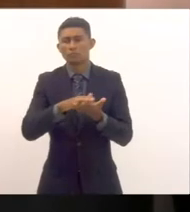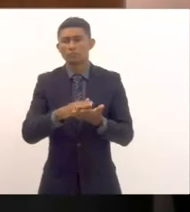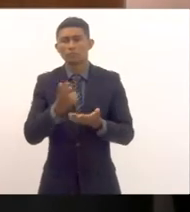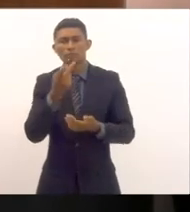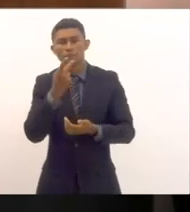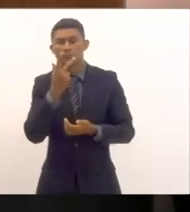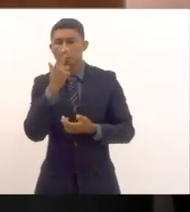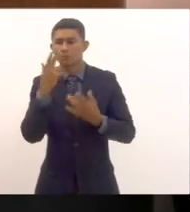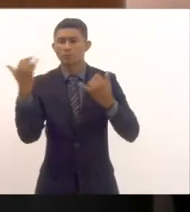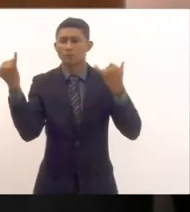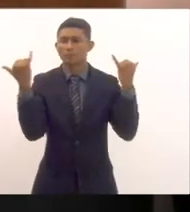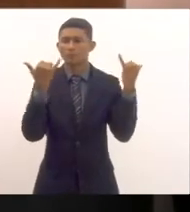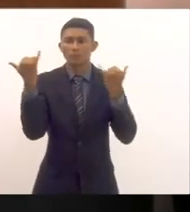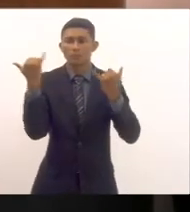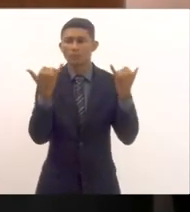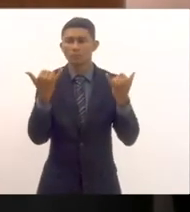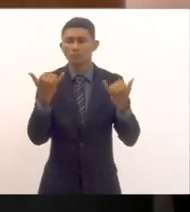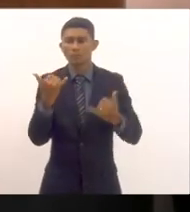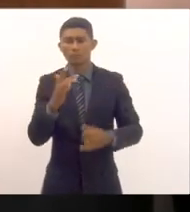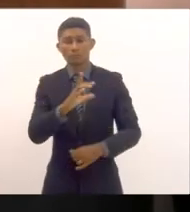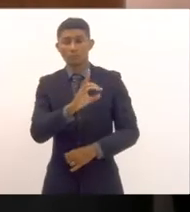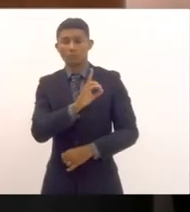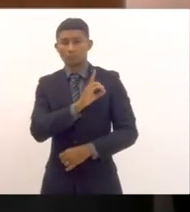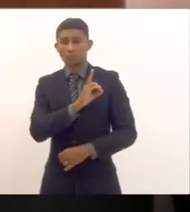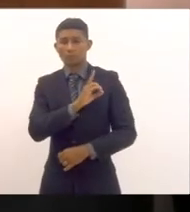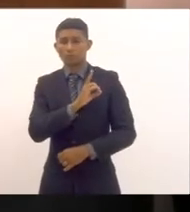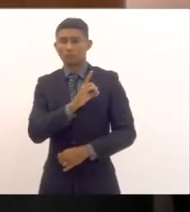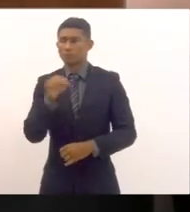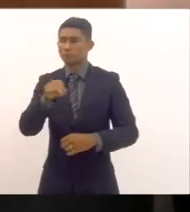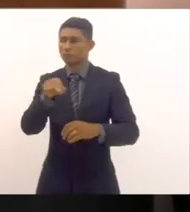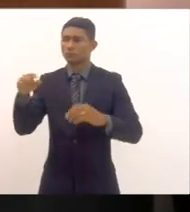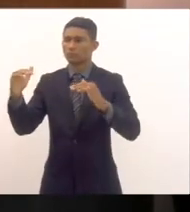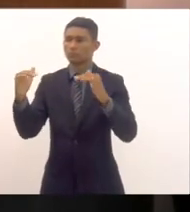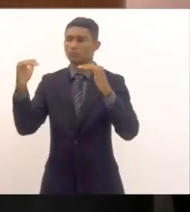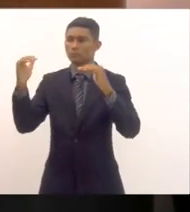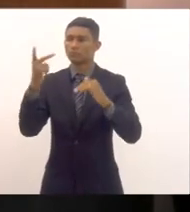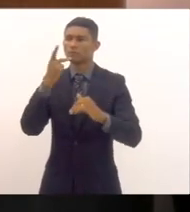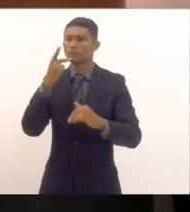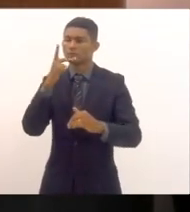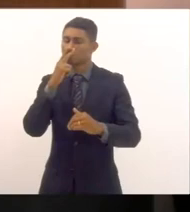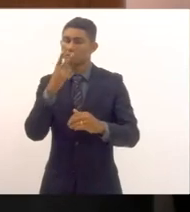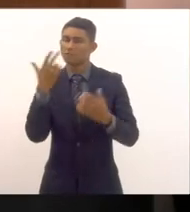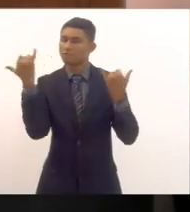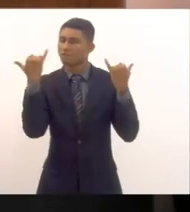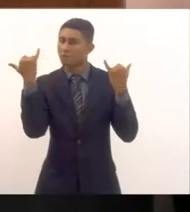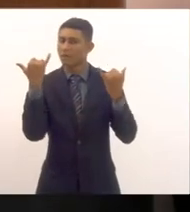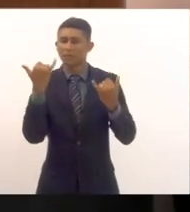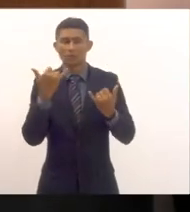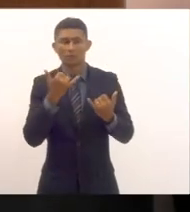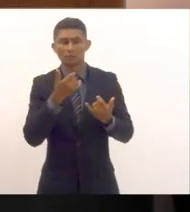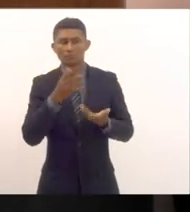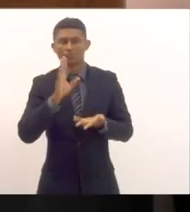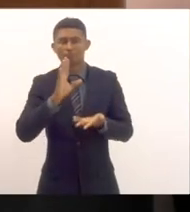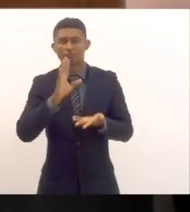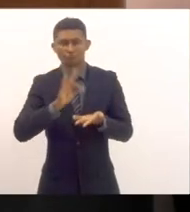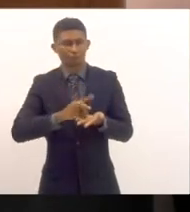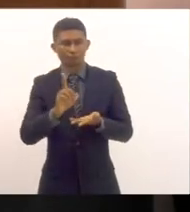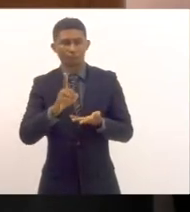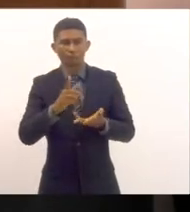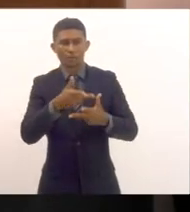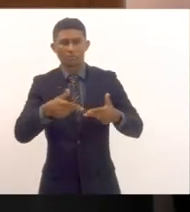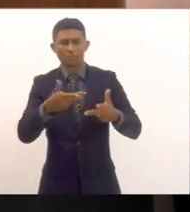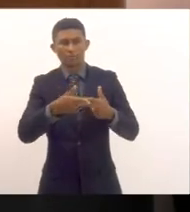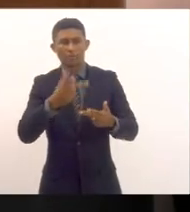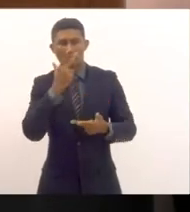fala sobre dados que a gente que tem delegado autoridades dizendo que são inflados que não existe Então essa é a sensação